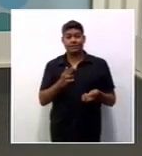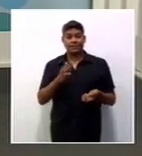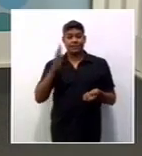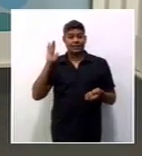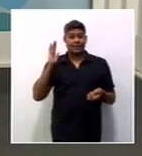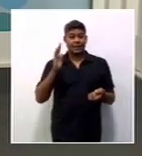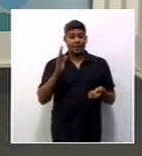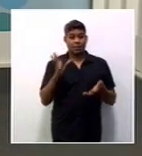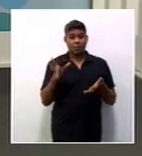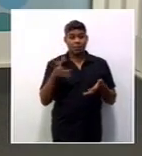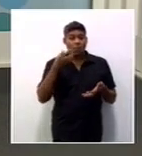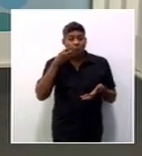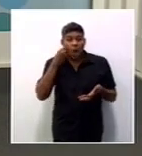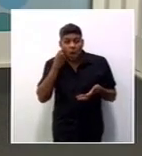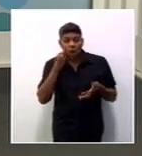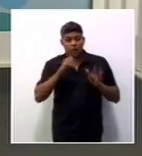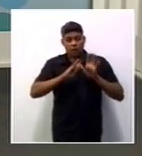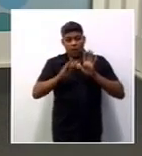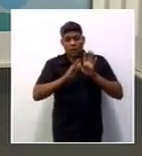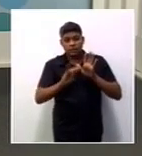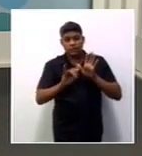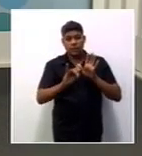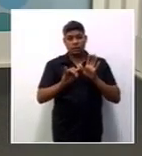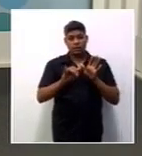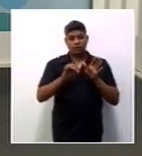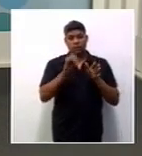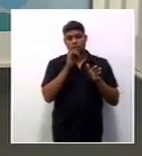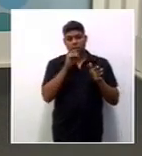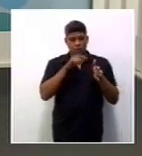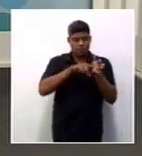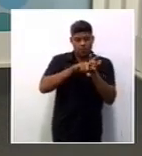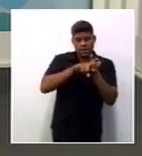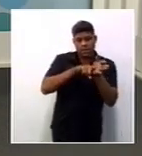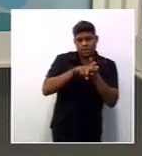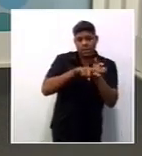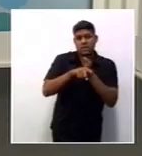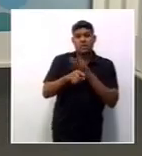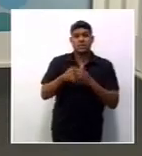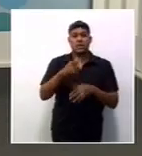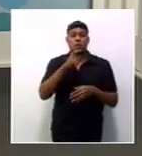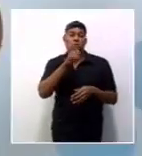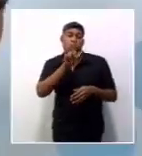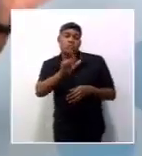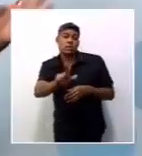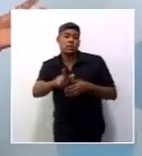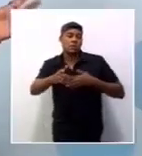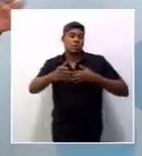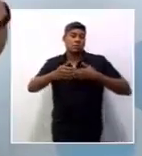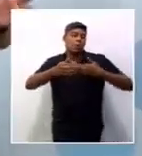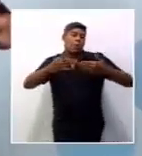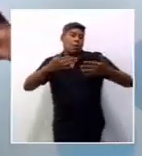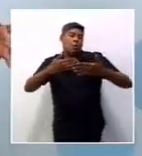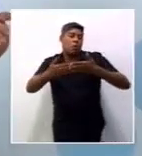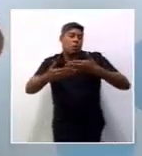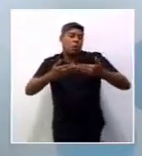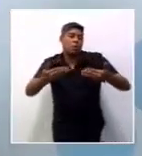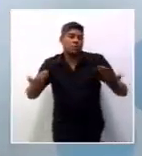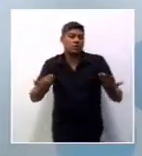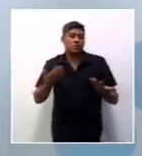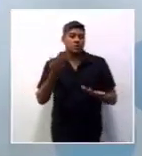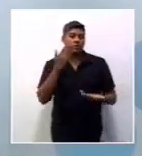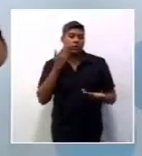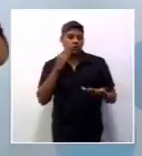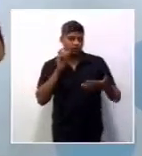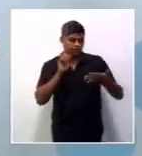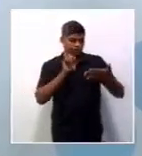roubar dados, mas às vezes assim, clique aqui para fazer pesquisas e ganhar, sei lá, qualquer coisa, uma moto. E aí você vai